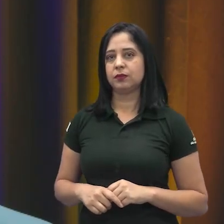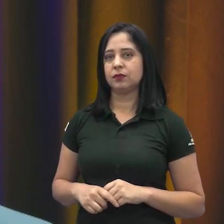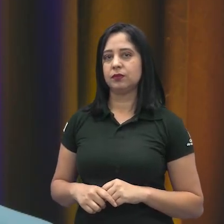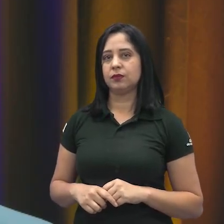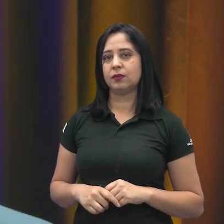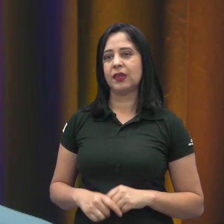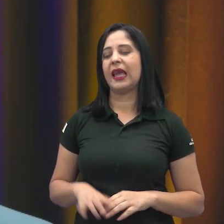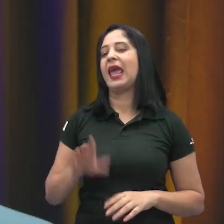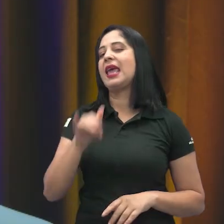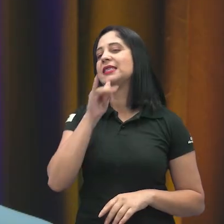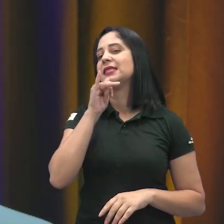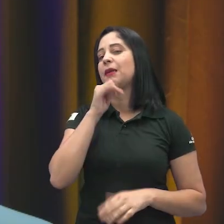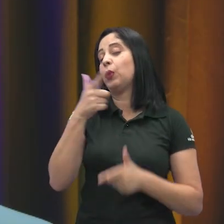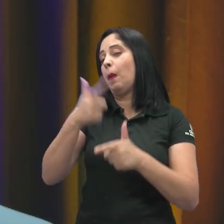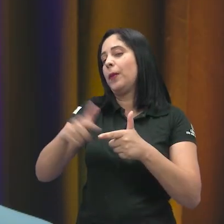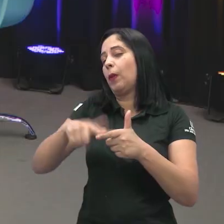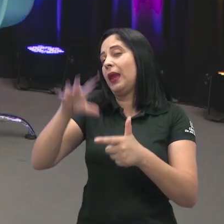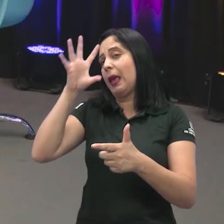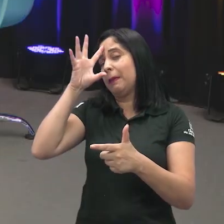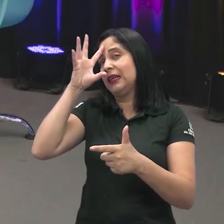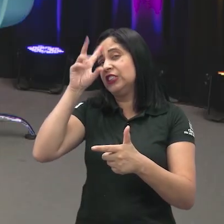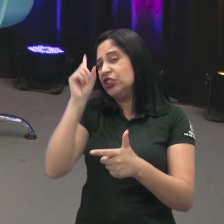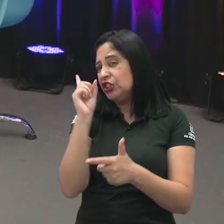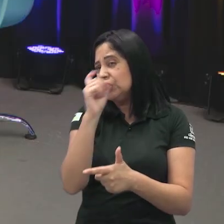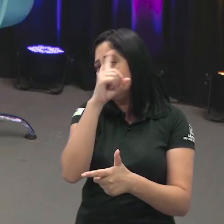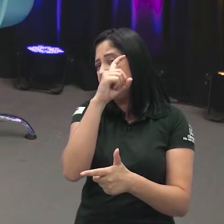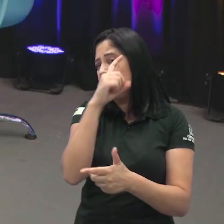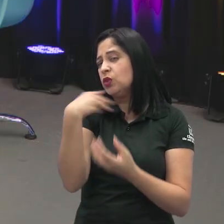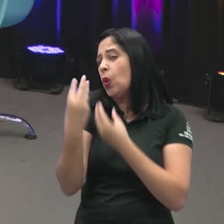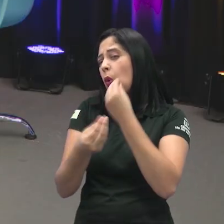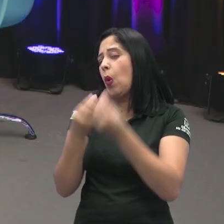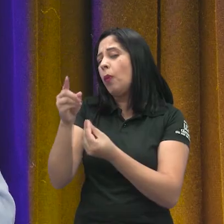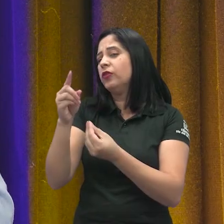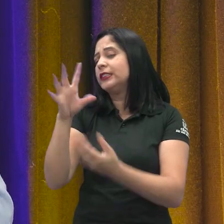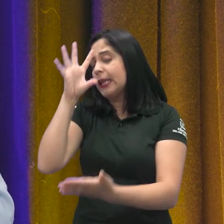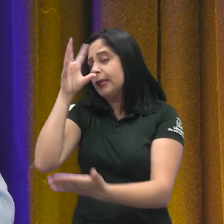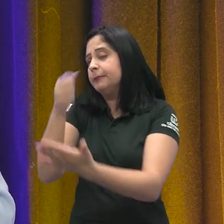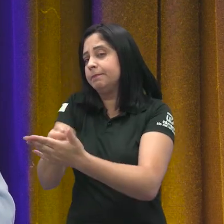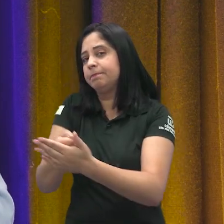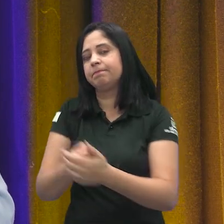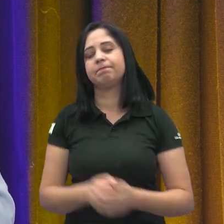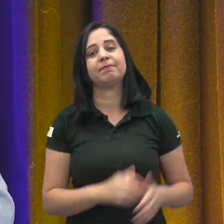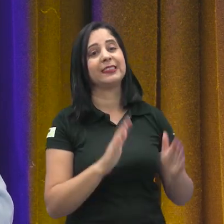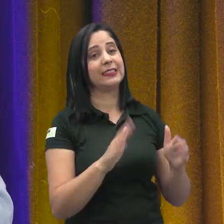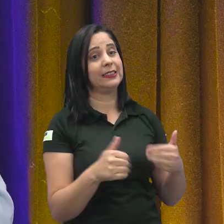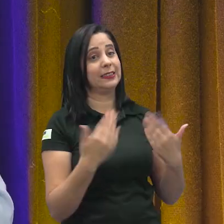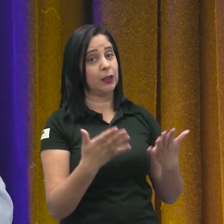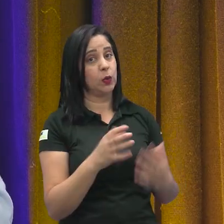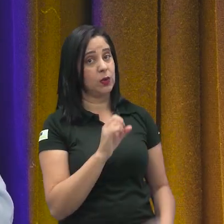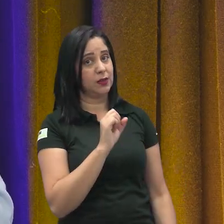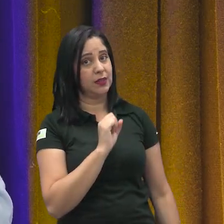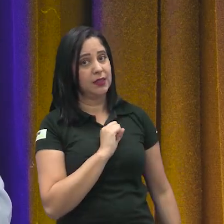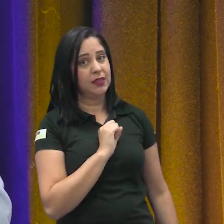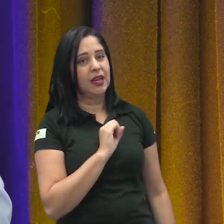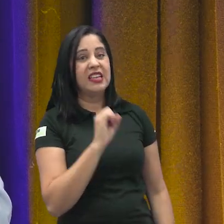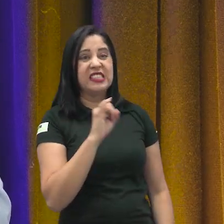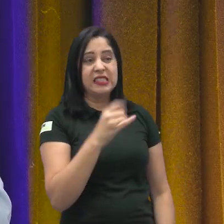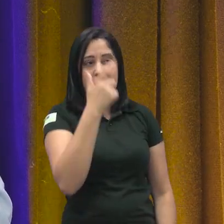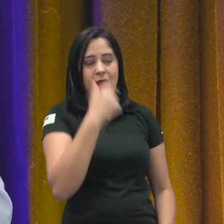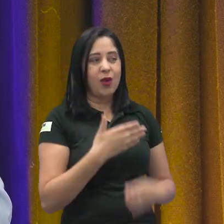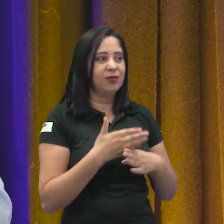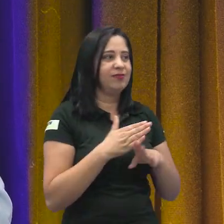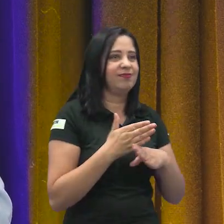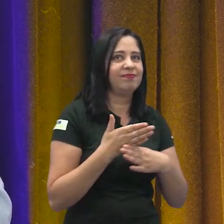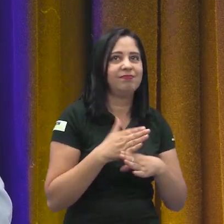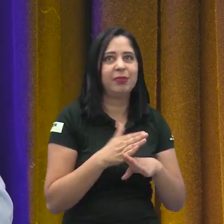tomar decisões difíceis? Basicamente, Pri, é a clareza, né? Então, quando eu estou meio